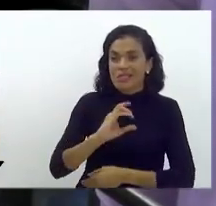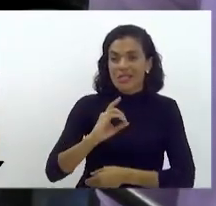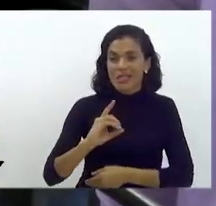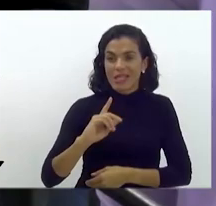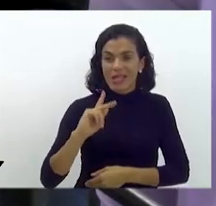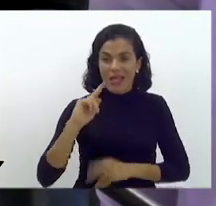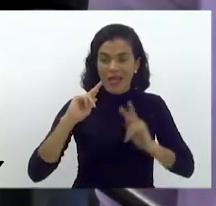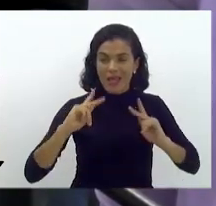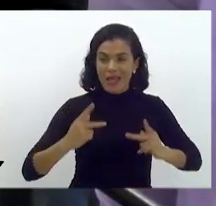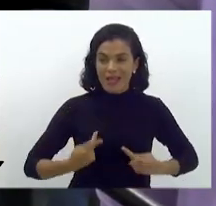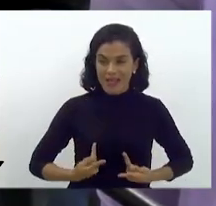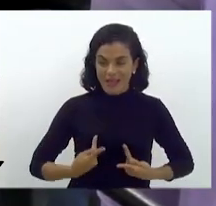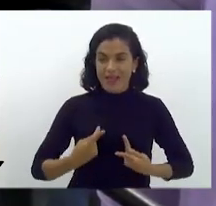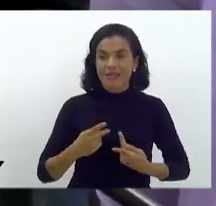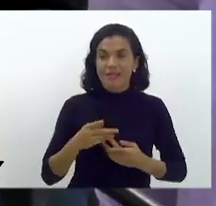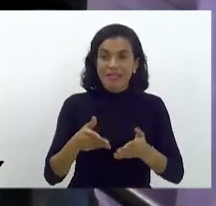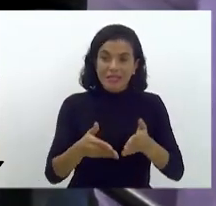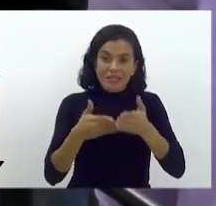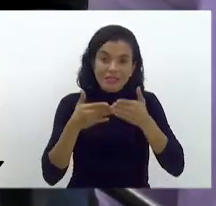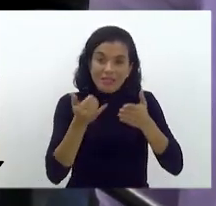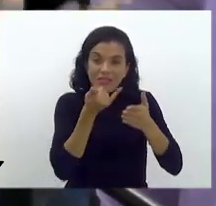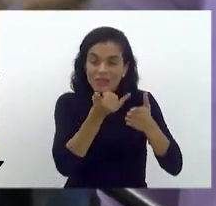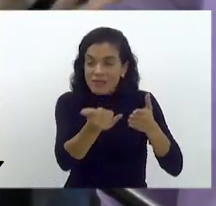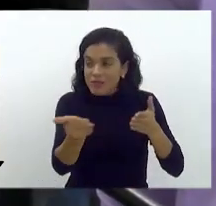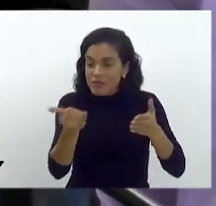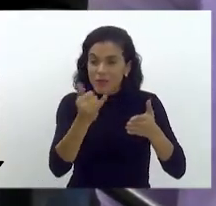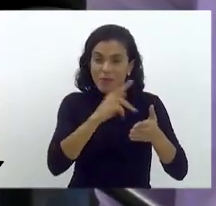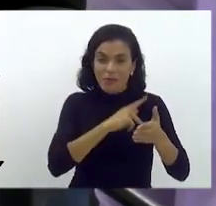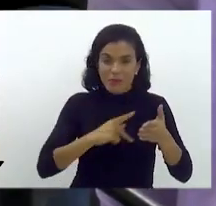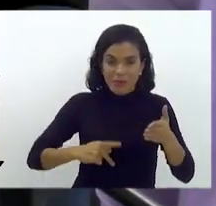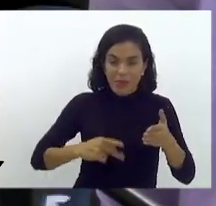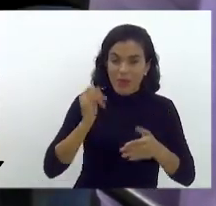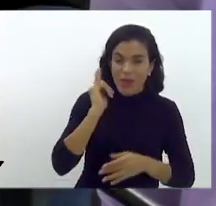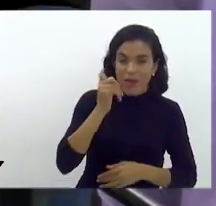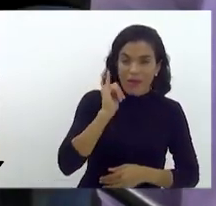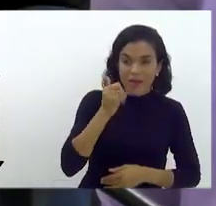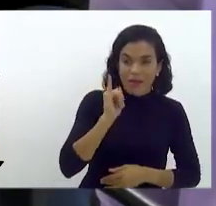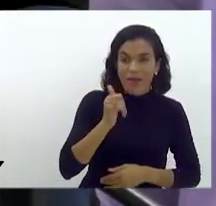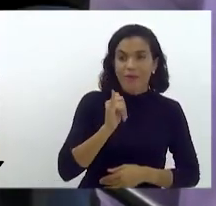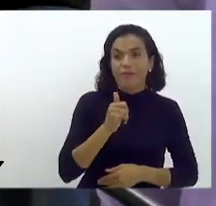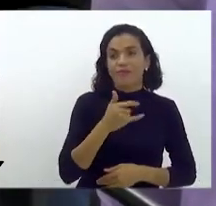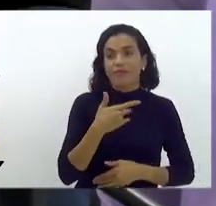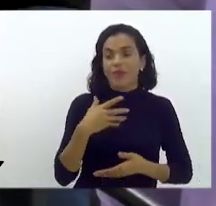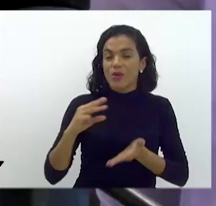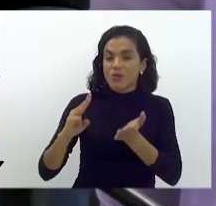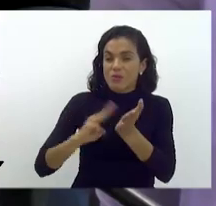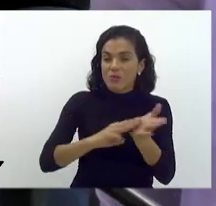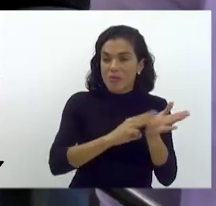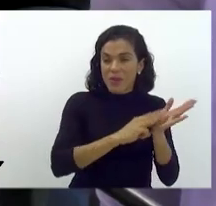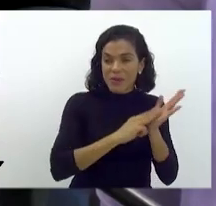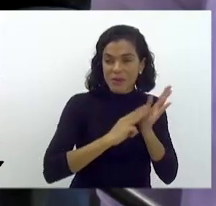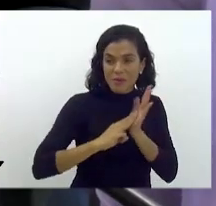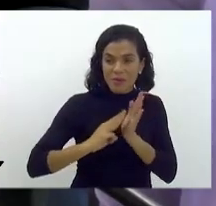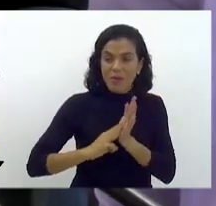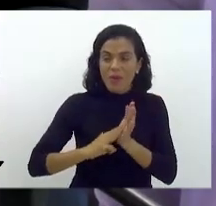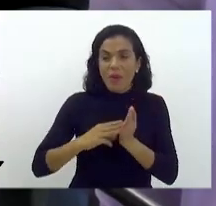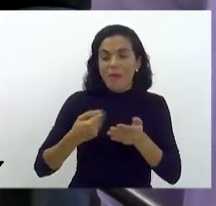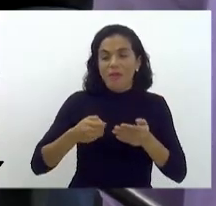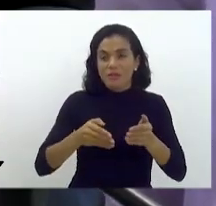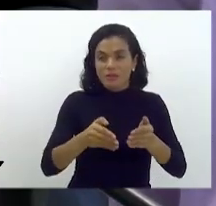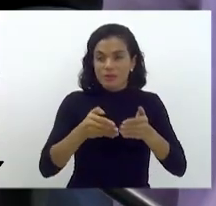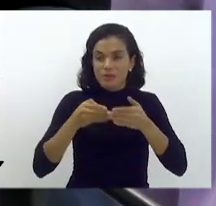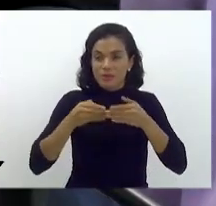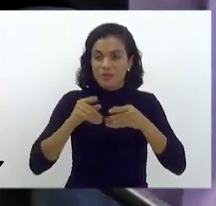presídio aqui na casa então pedir licença desculpas a nossa presidência da nossa relatora nossa Obrigada convidados vão precisar me retirar